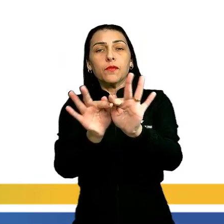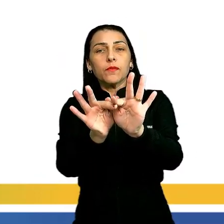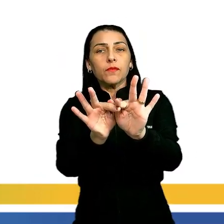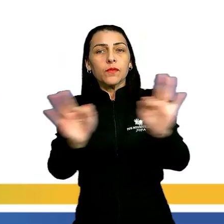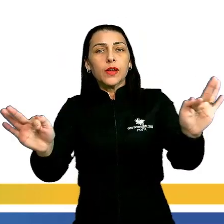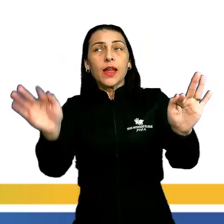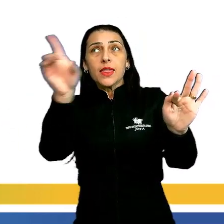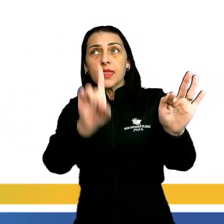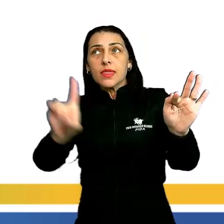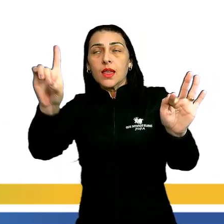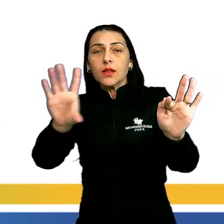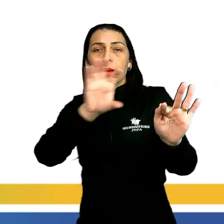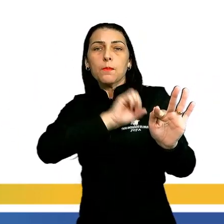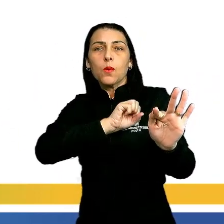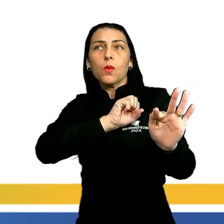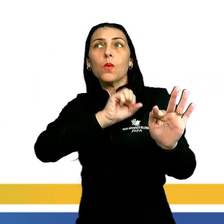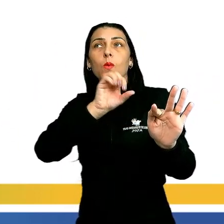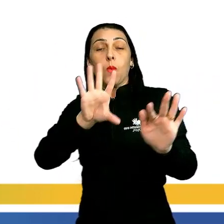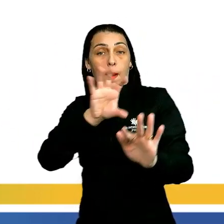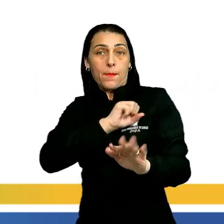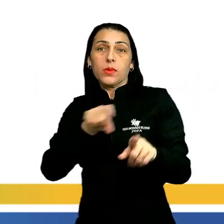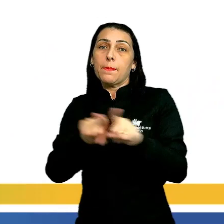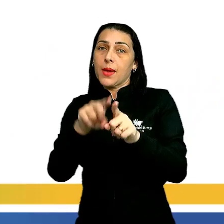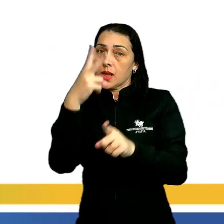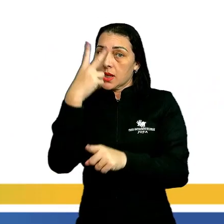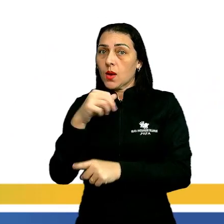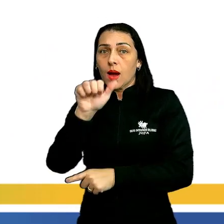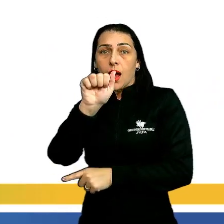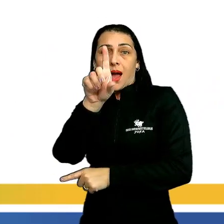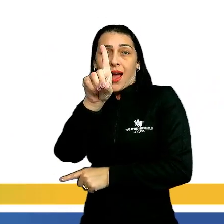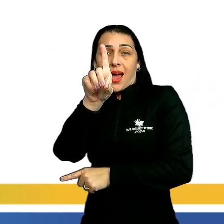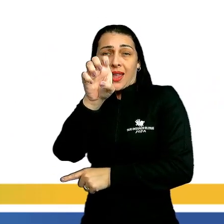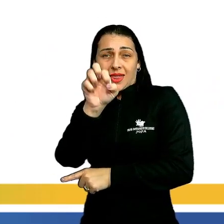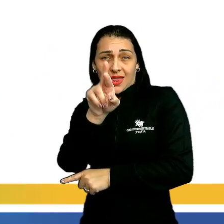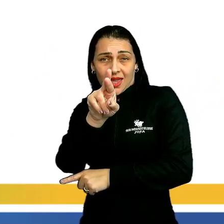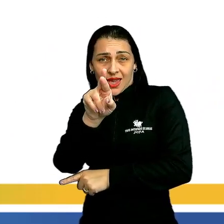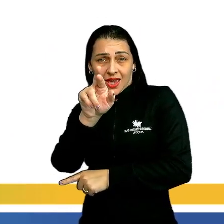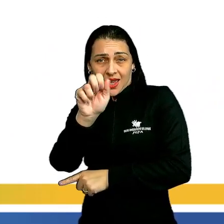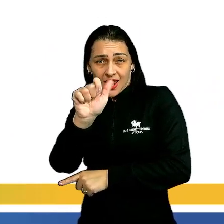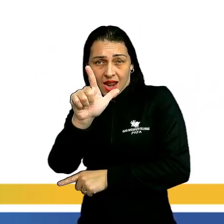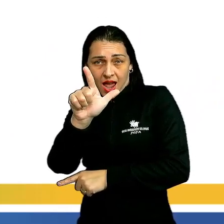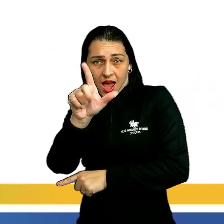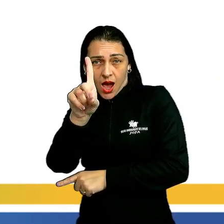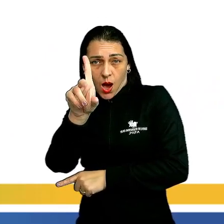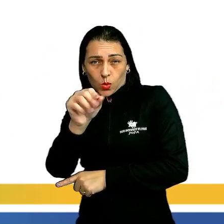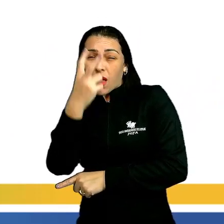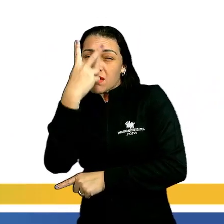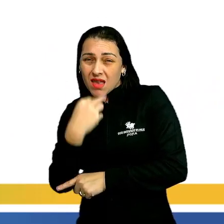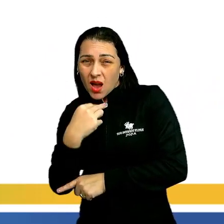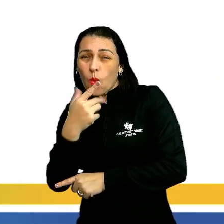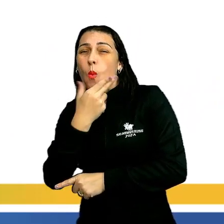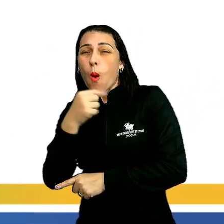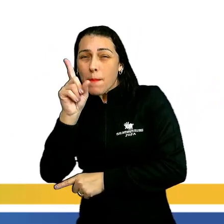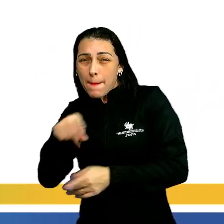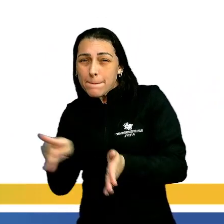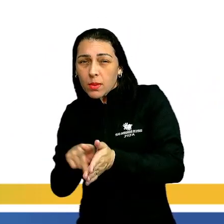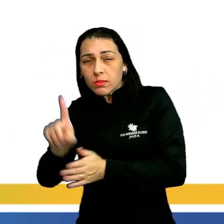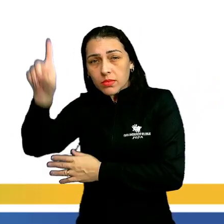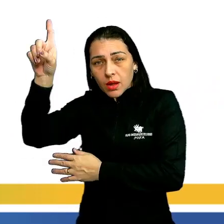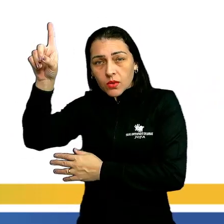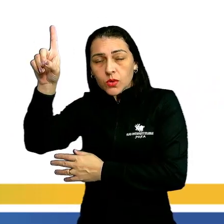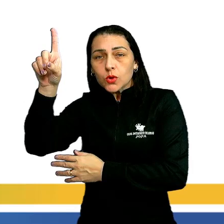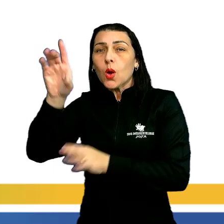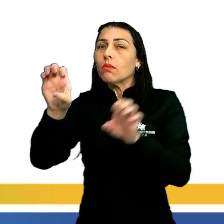frase, Deus é amor, o amor é cego, Aderaldo é cego, então Aderaldo é Deus. Então, só a estrutura da